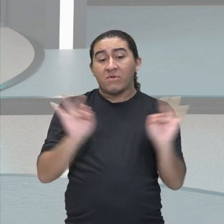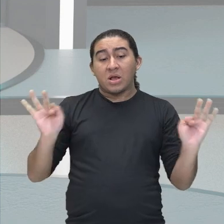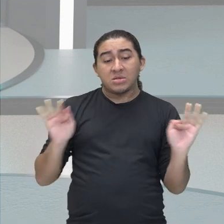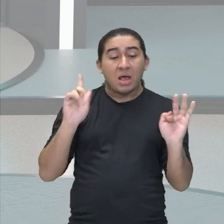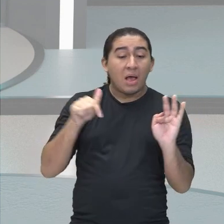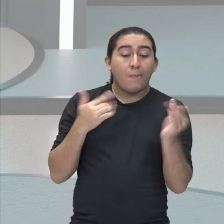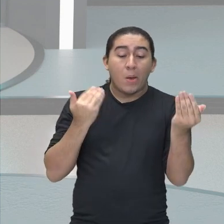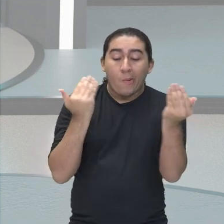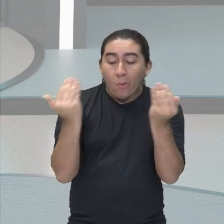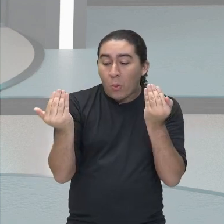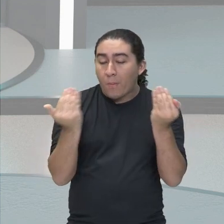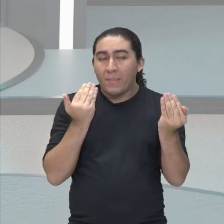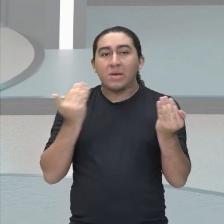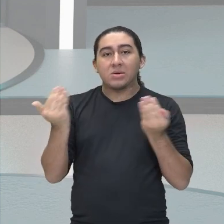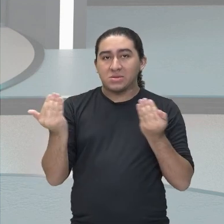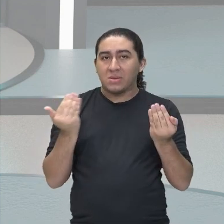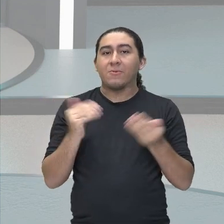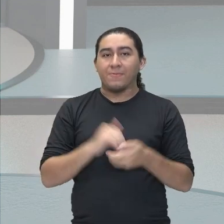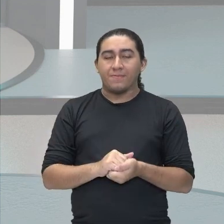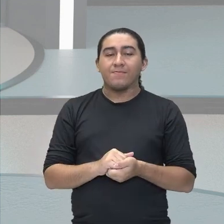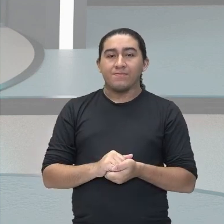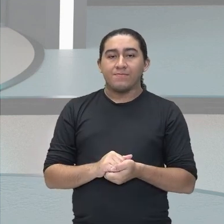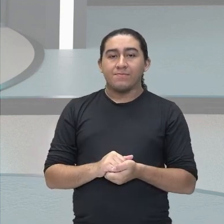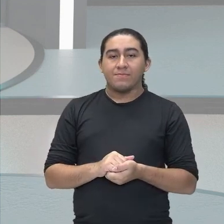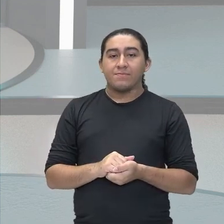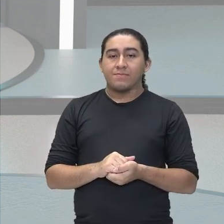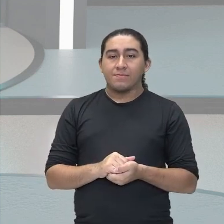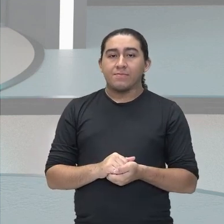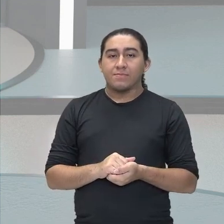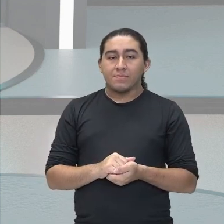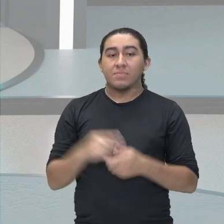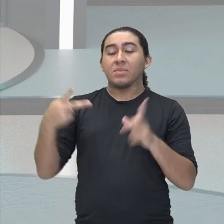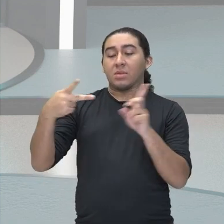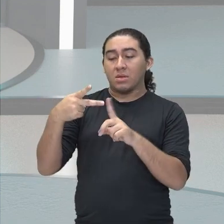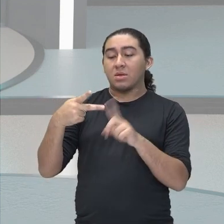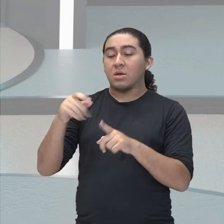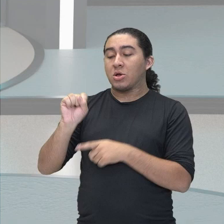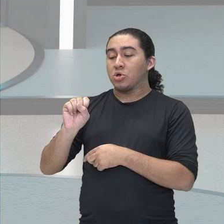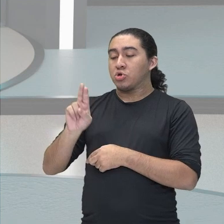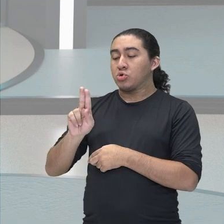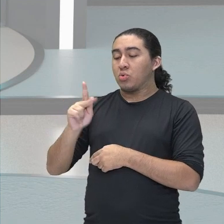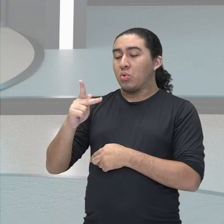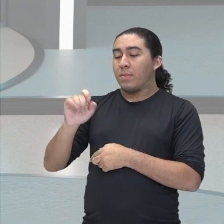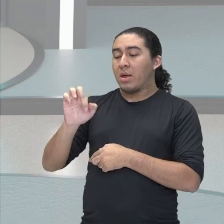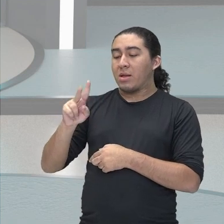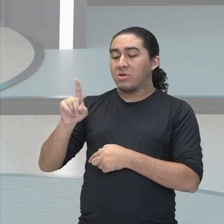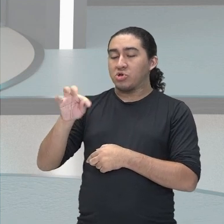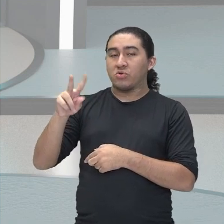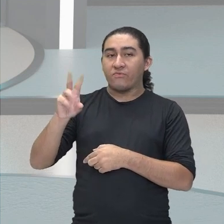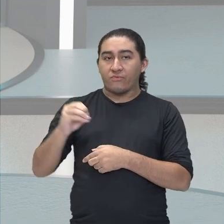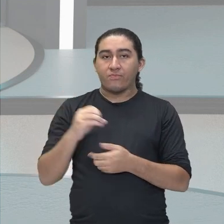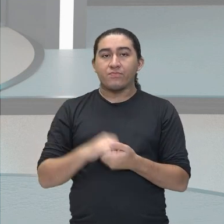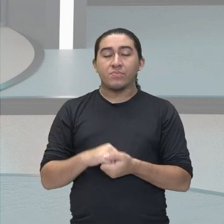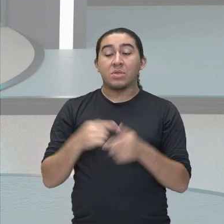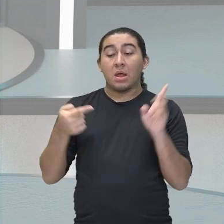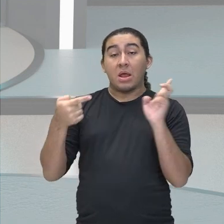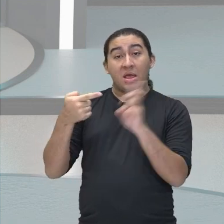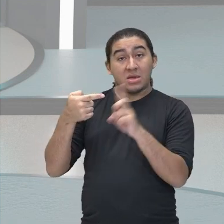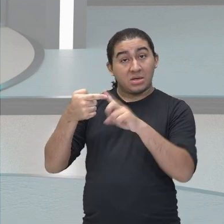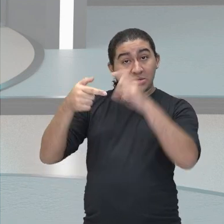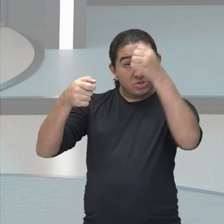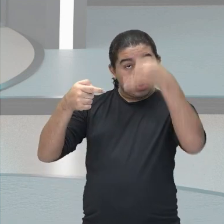dentro daquele texto. Então, nós temos esses dois tipos, comparativo e superlativo. Então, o grau comparativo